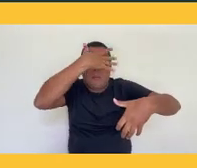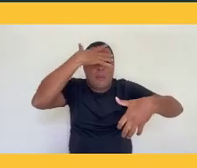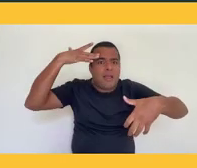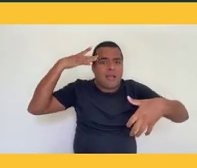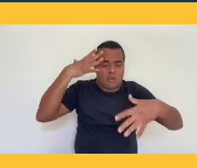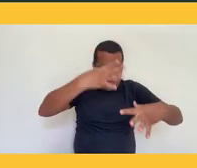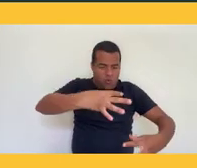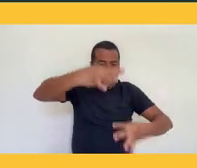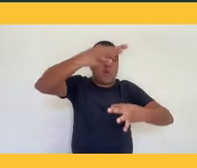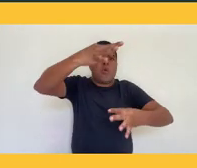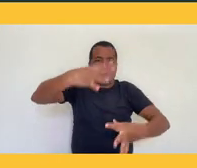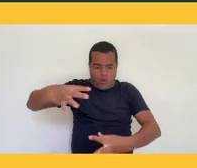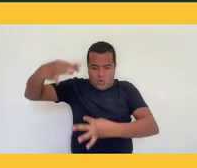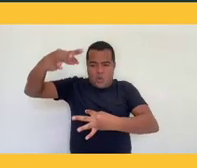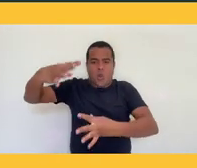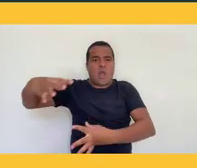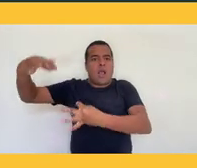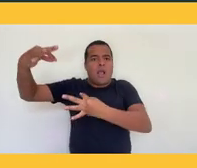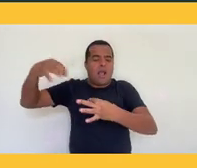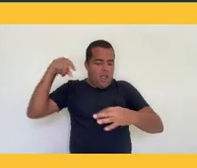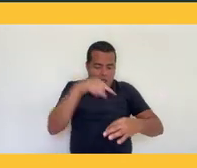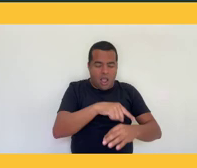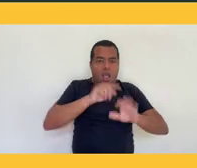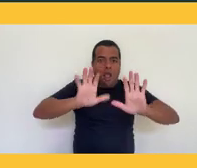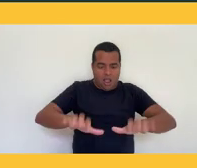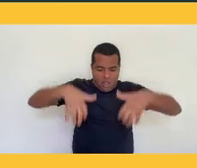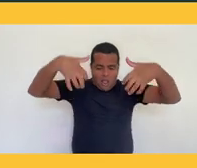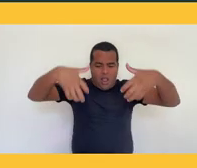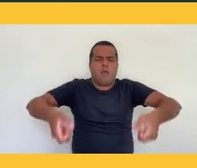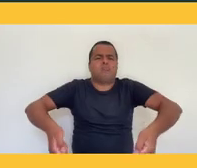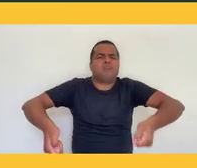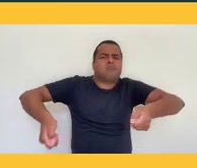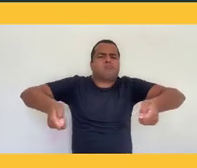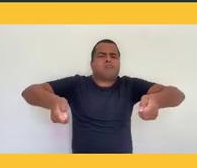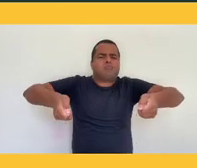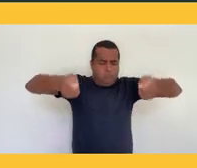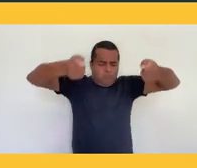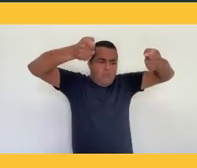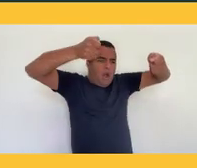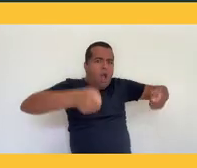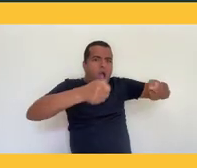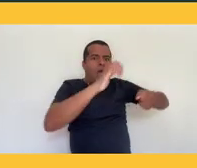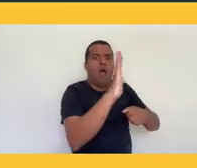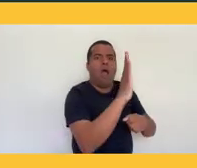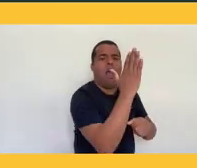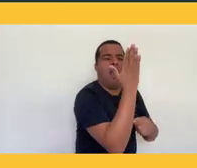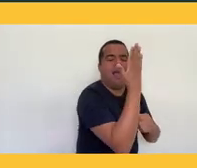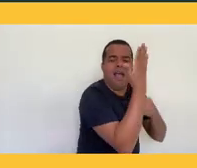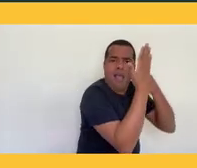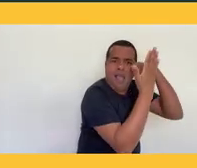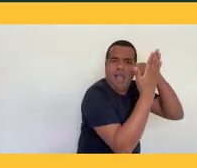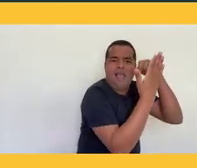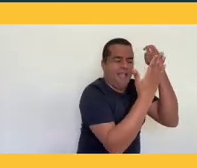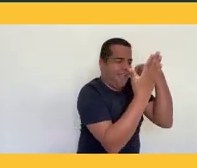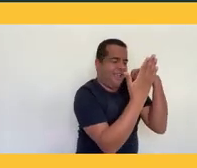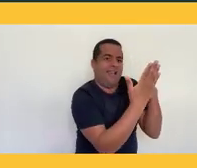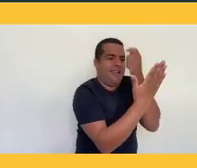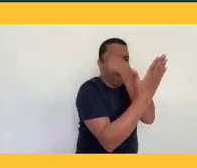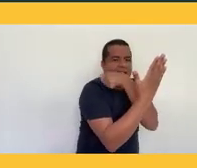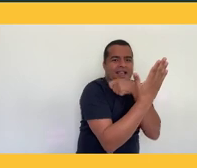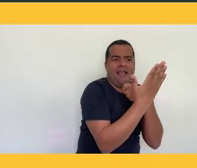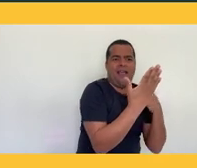uma penteadeira. Cabe nós dois. Cabe até o